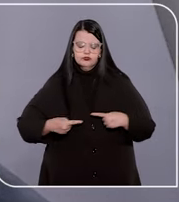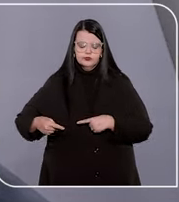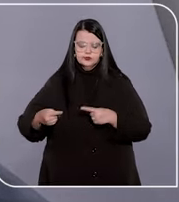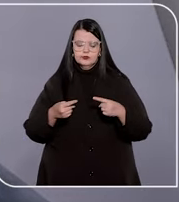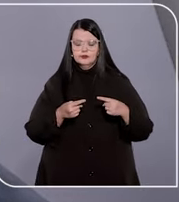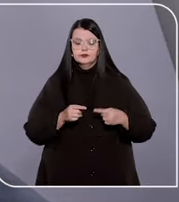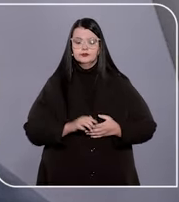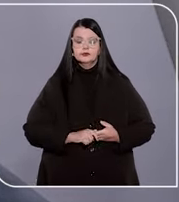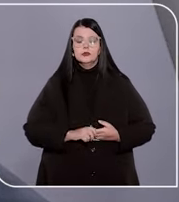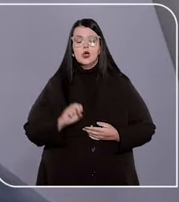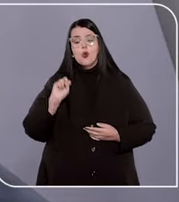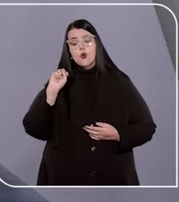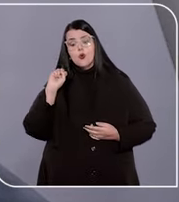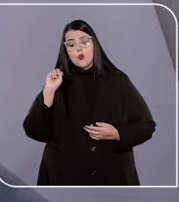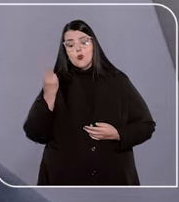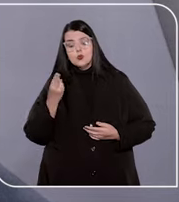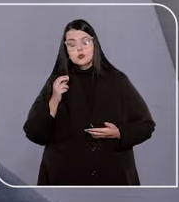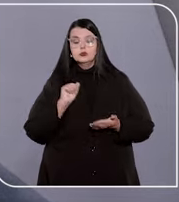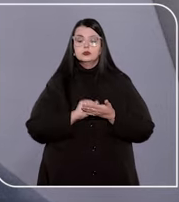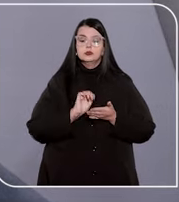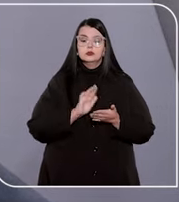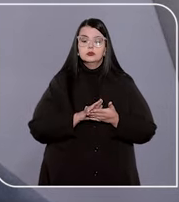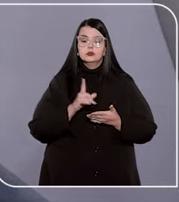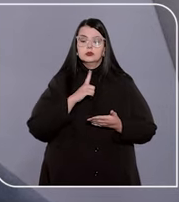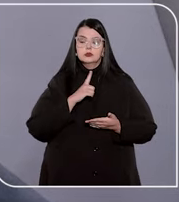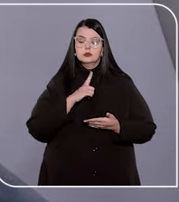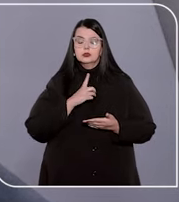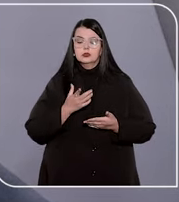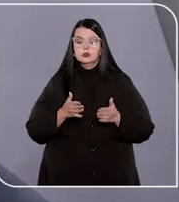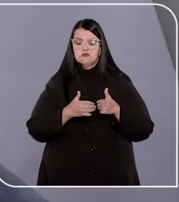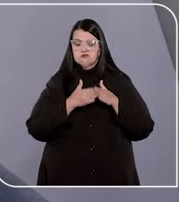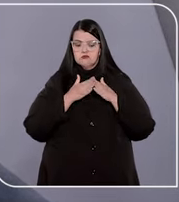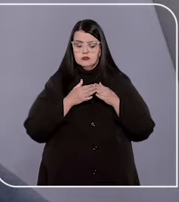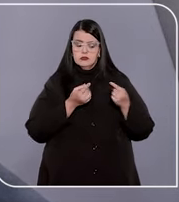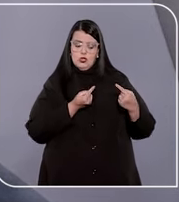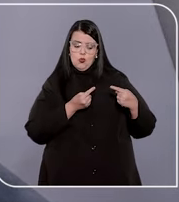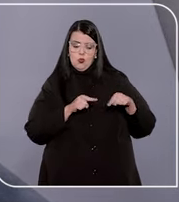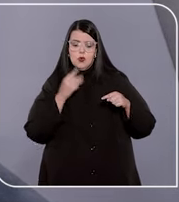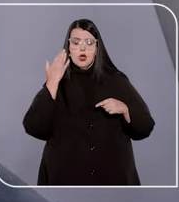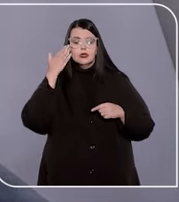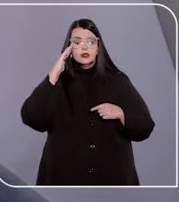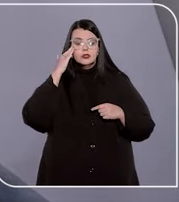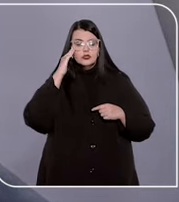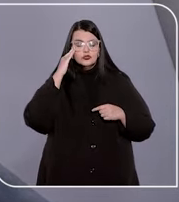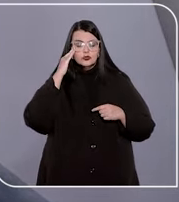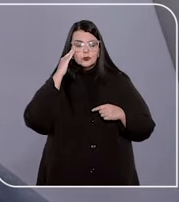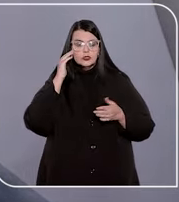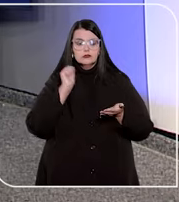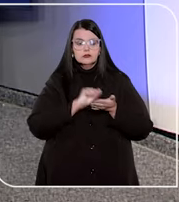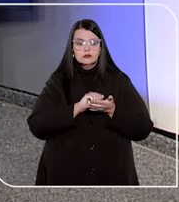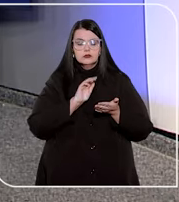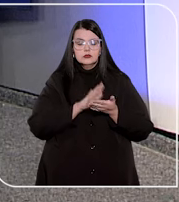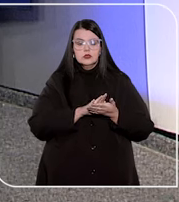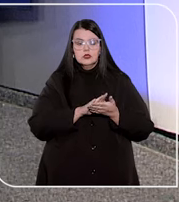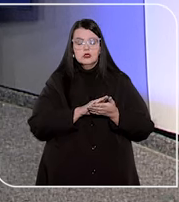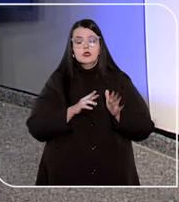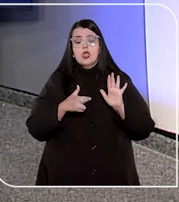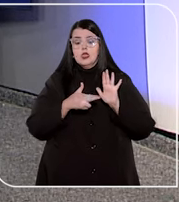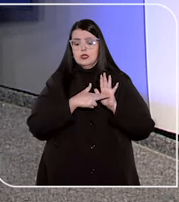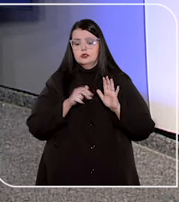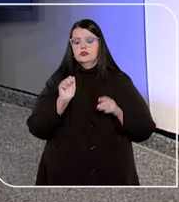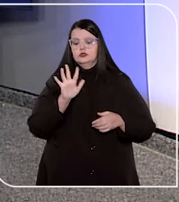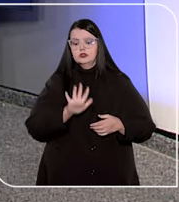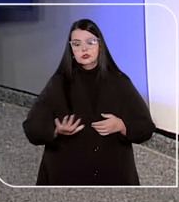enfim, ou se a posição sustentada pelo recorrente for contrária a entendimento de mérito adotado no regime de repercussão